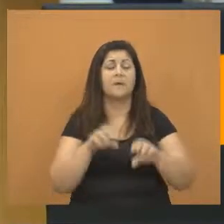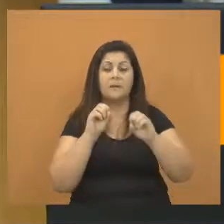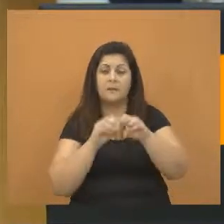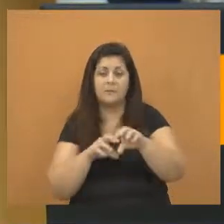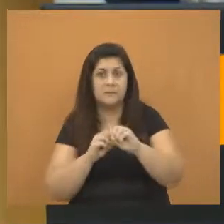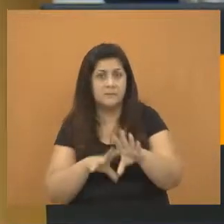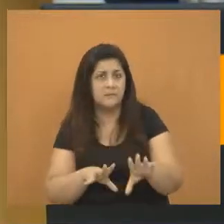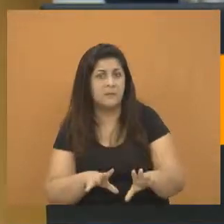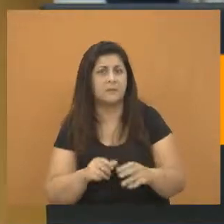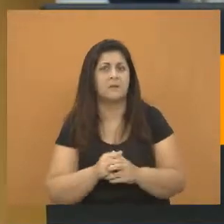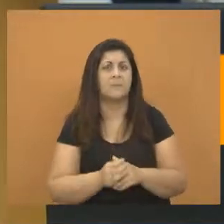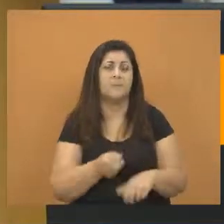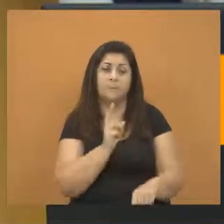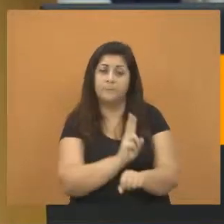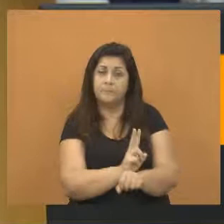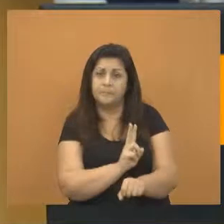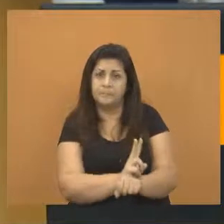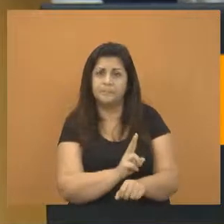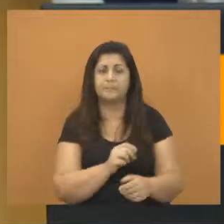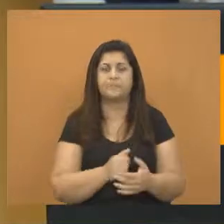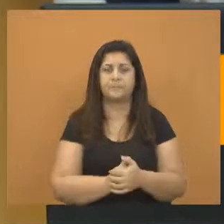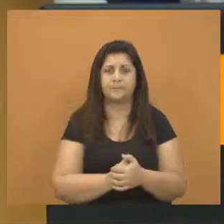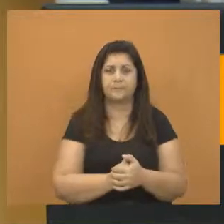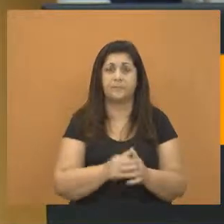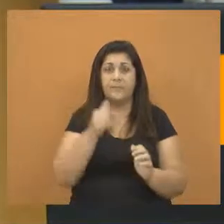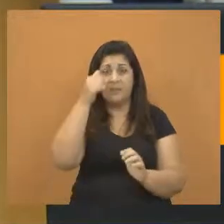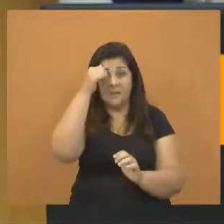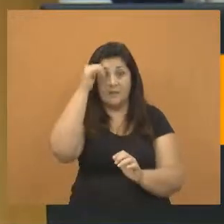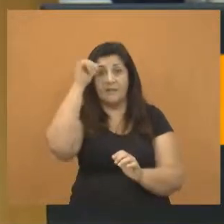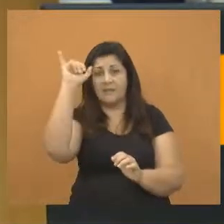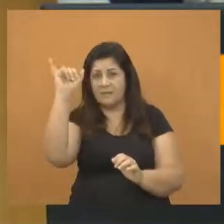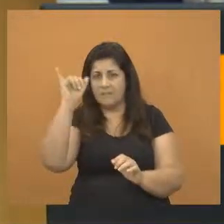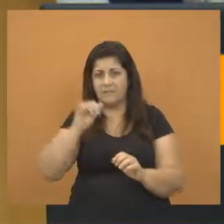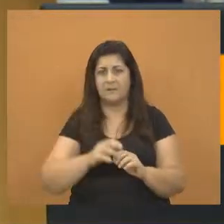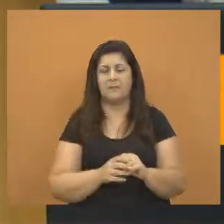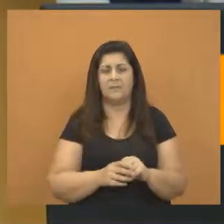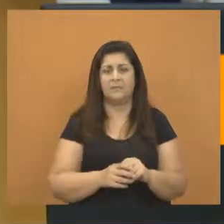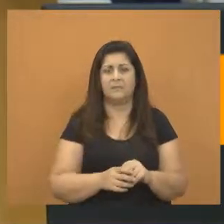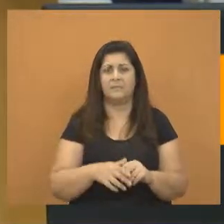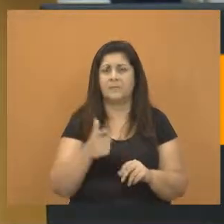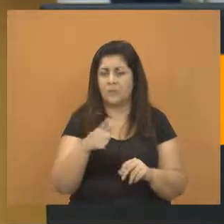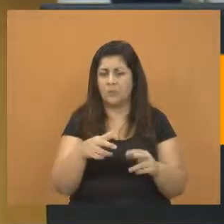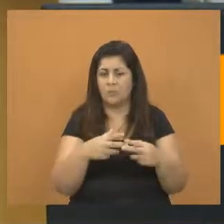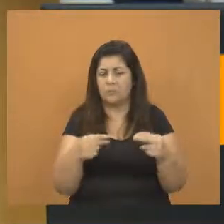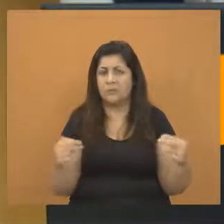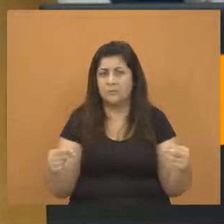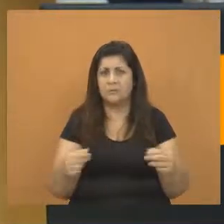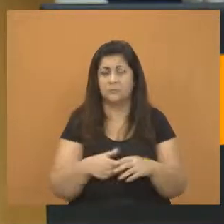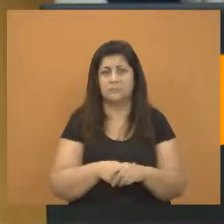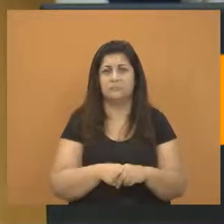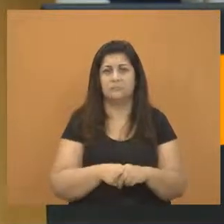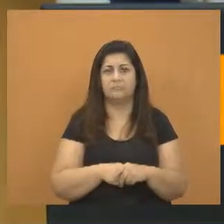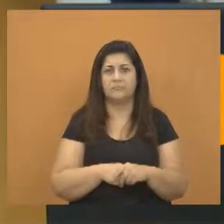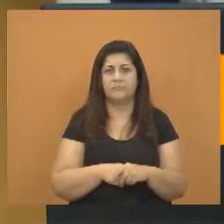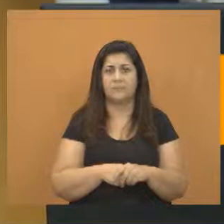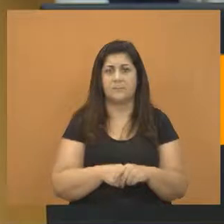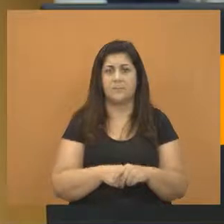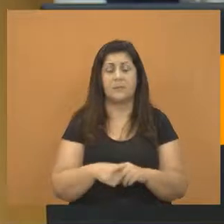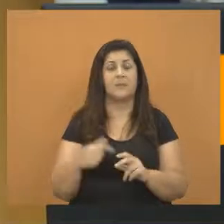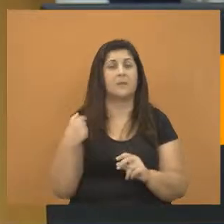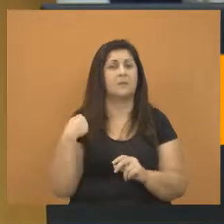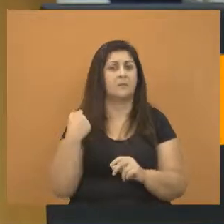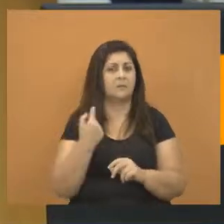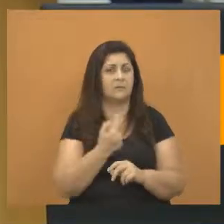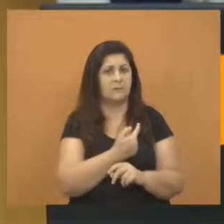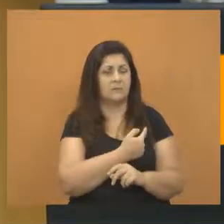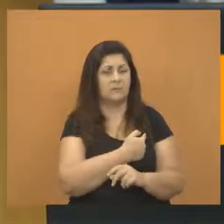educativa, ação protetiva e ação preventiva em outra pasta que nós precisamos. Então, que nós possamos